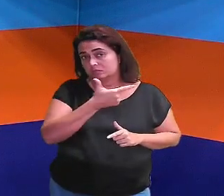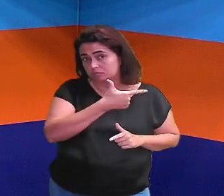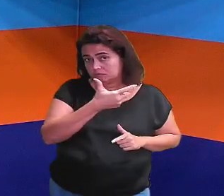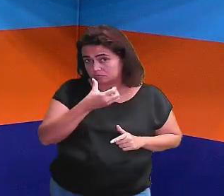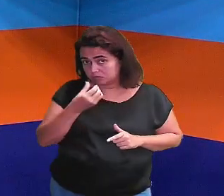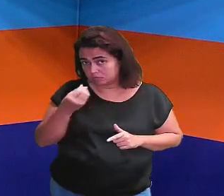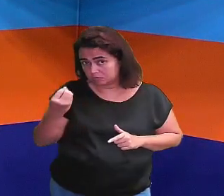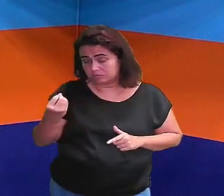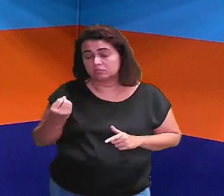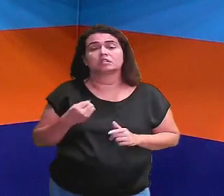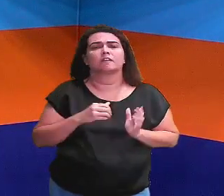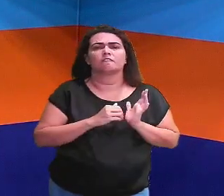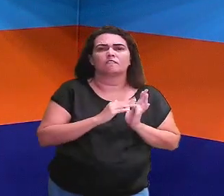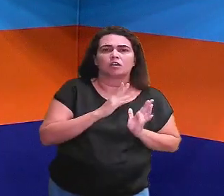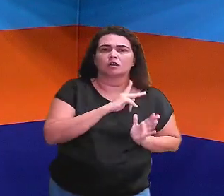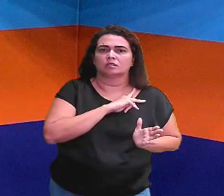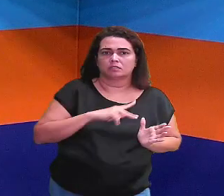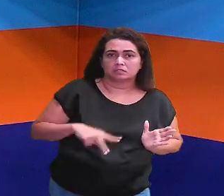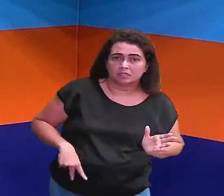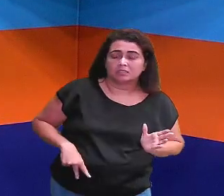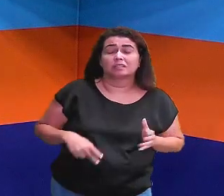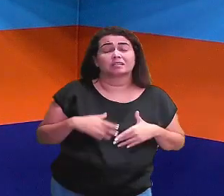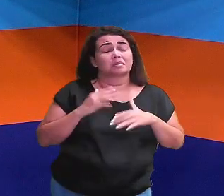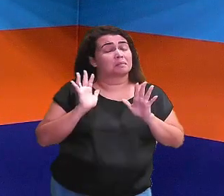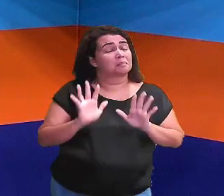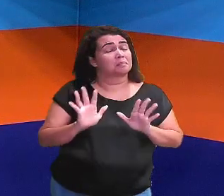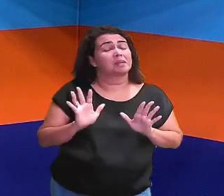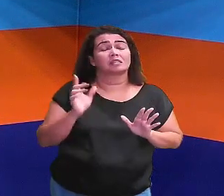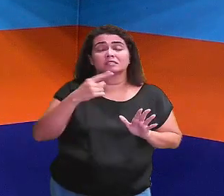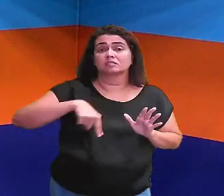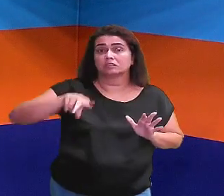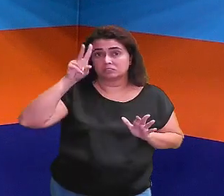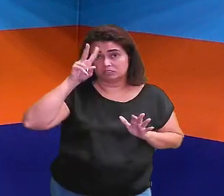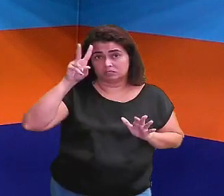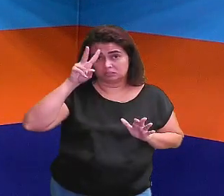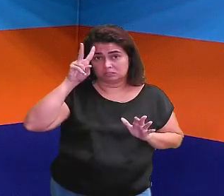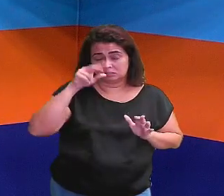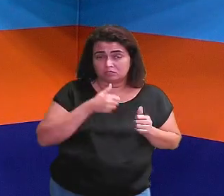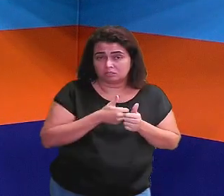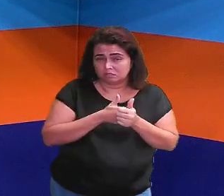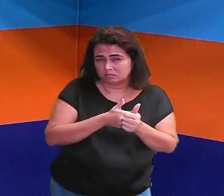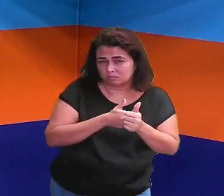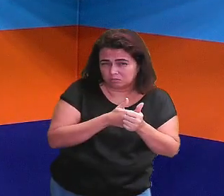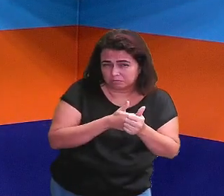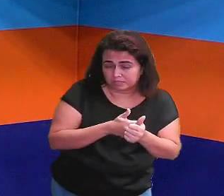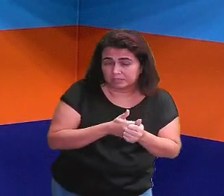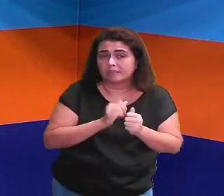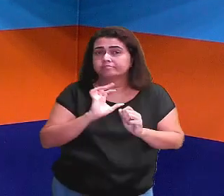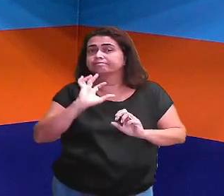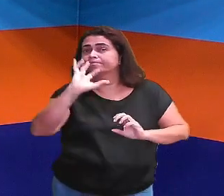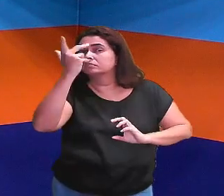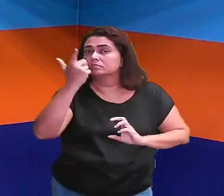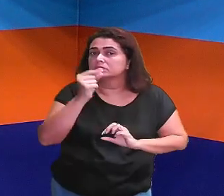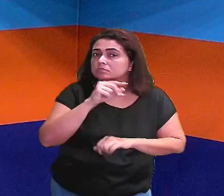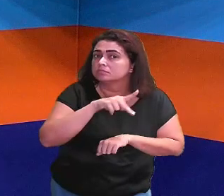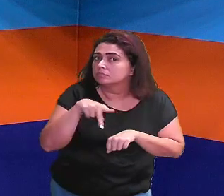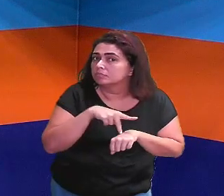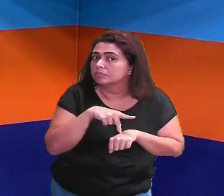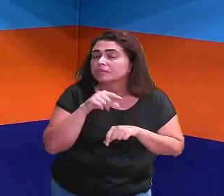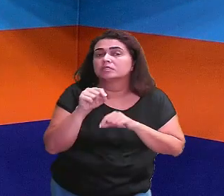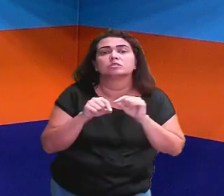uma desaceleradas, mas a gente é interessante ver como eles se comportavam nesse momento e ficar observando o que acontece nesses